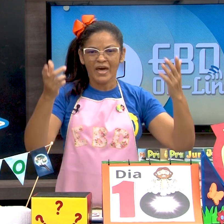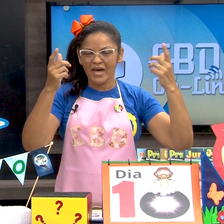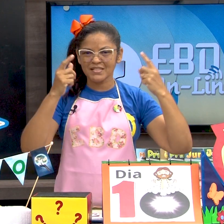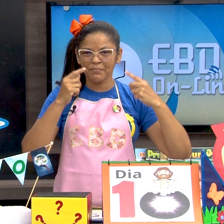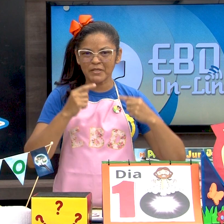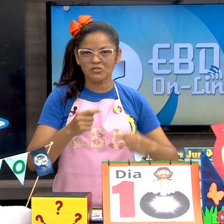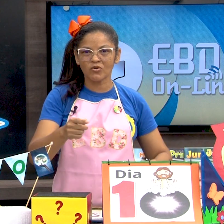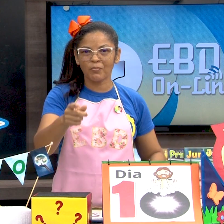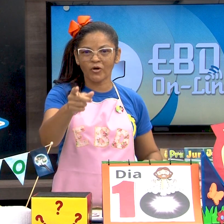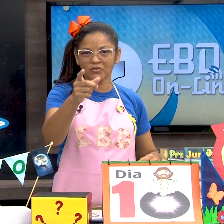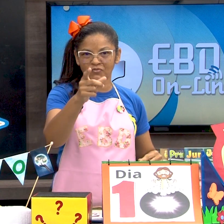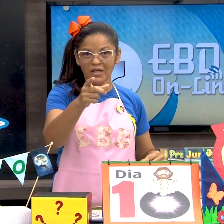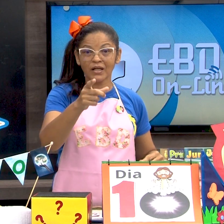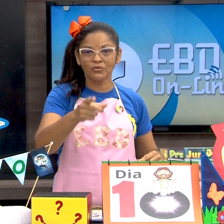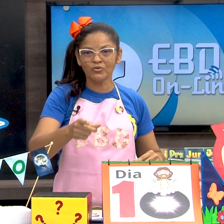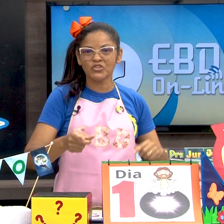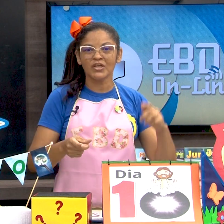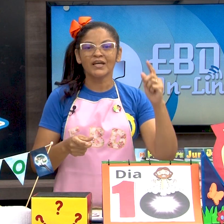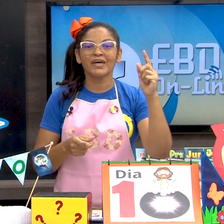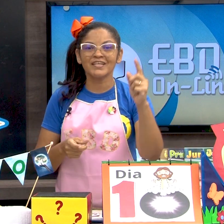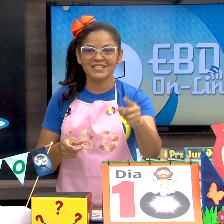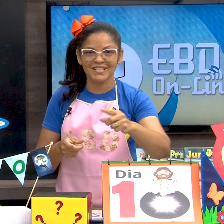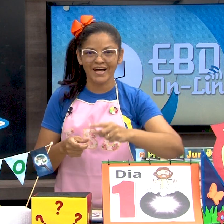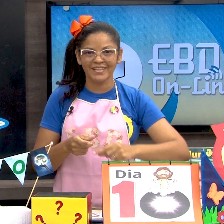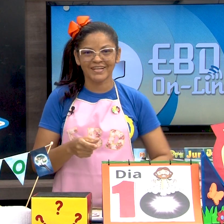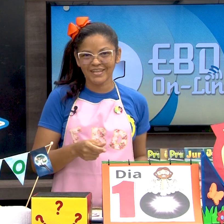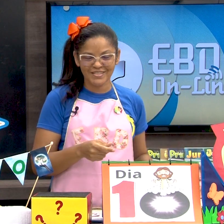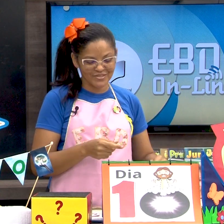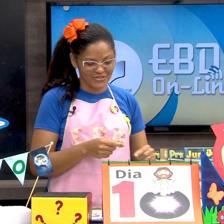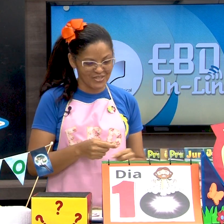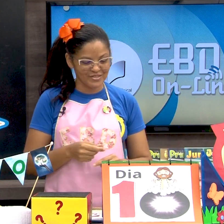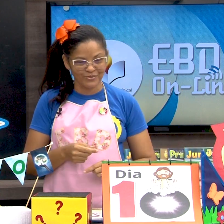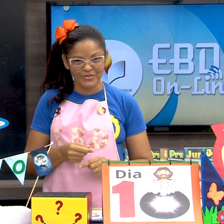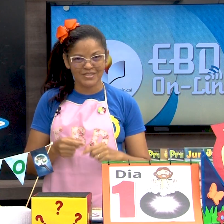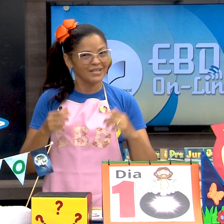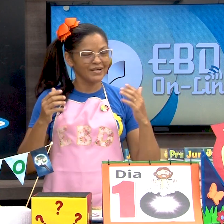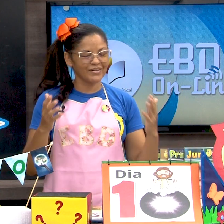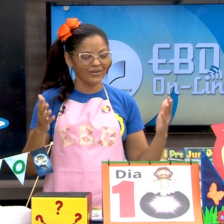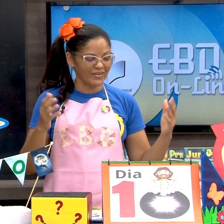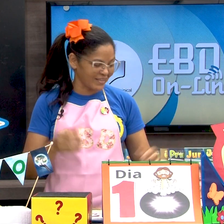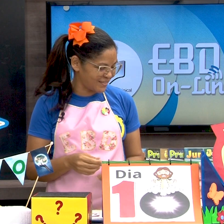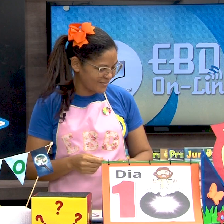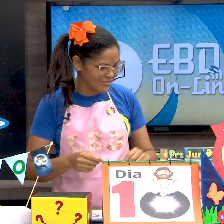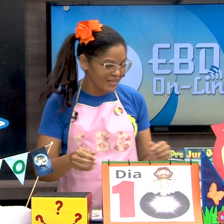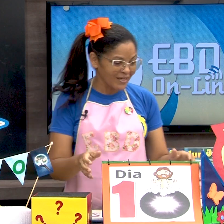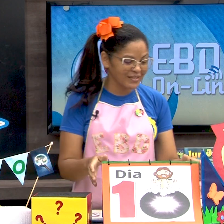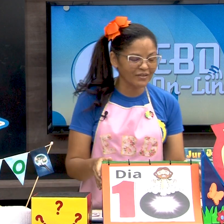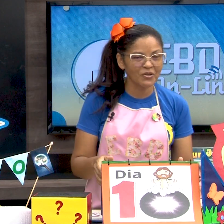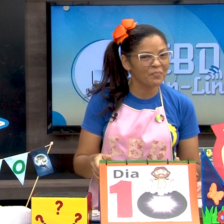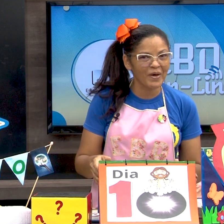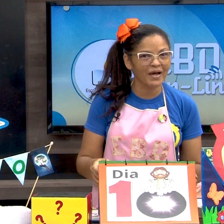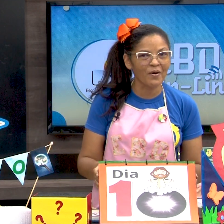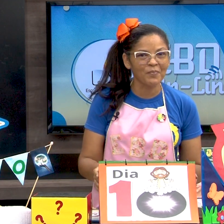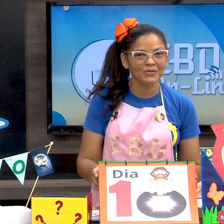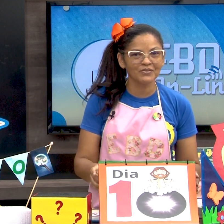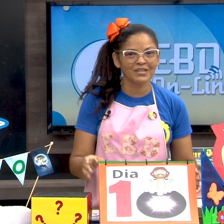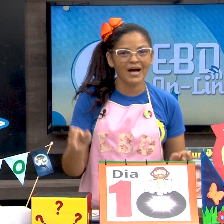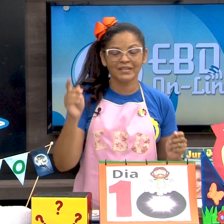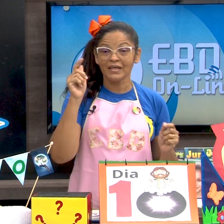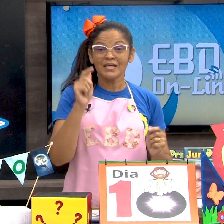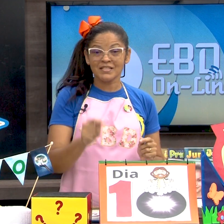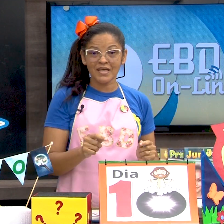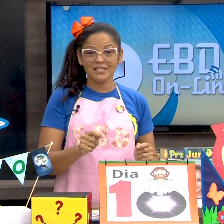Deus essa pessoa pode ver a luz que está em Cristo Jesus glória a Deus então não perca a